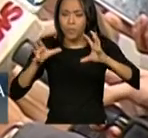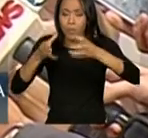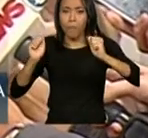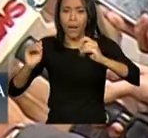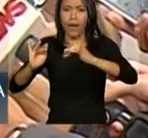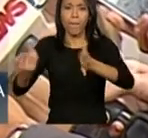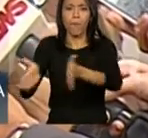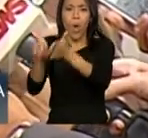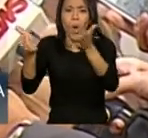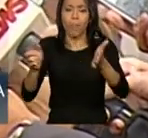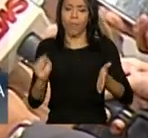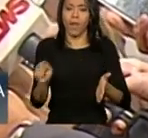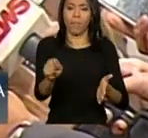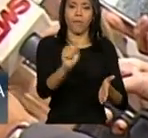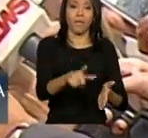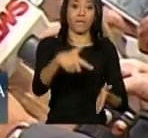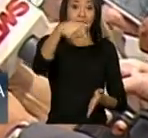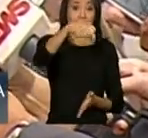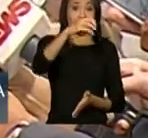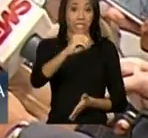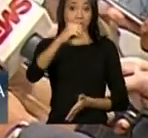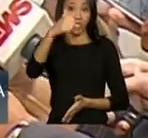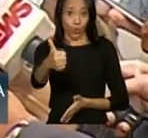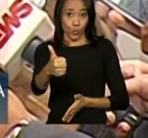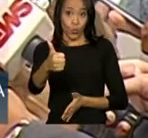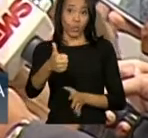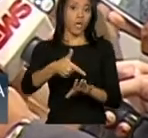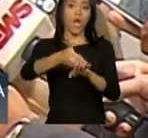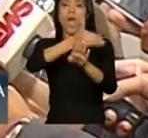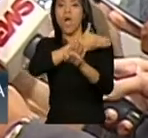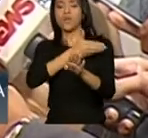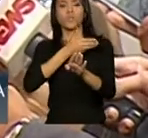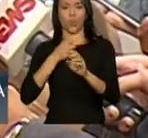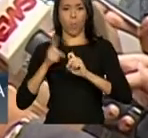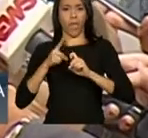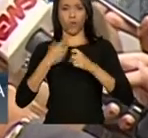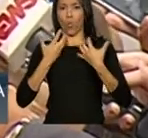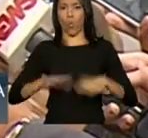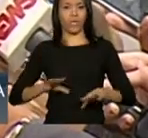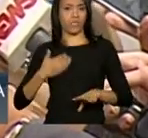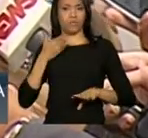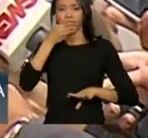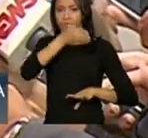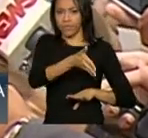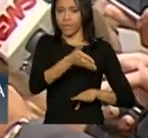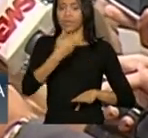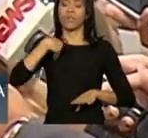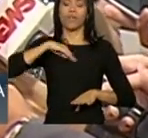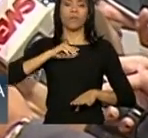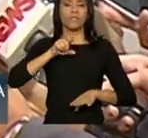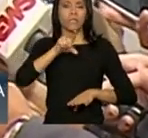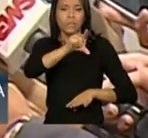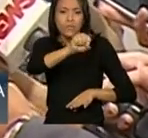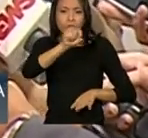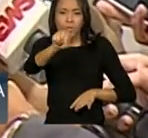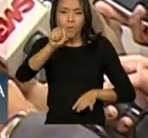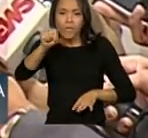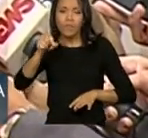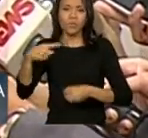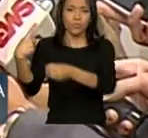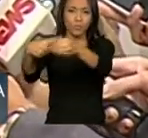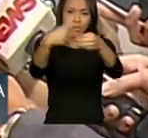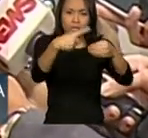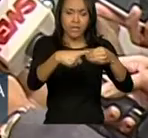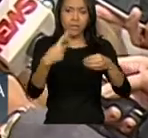só aquele 700 de um municípios que nenhum médico quis ir nós pegamos os municípios com maior concentração de pobreza